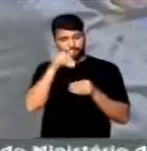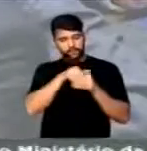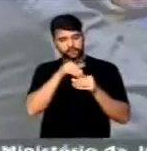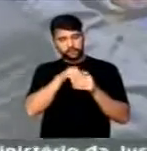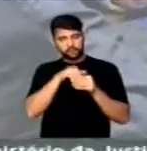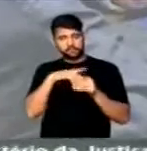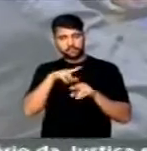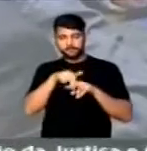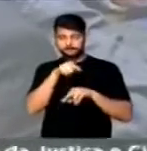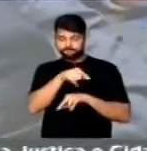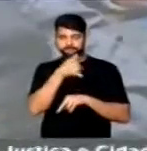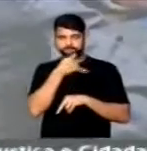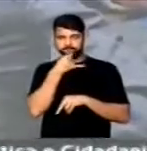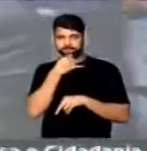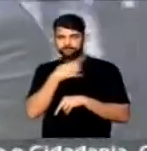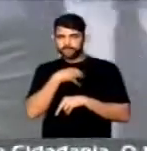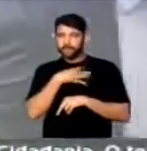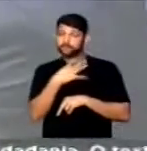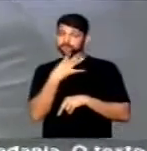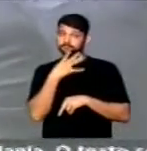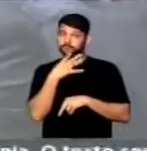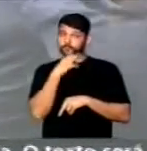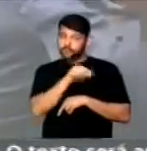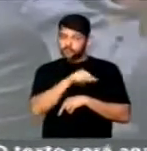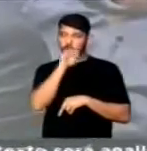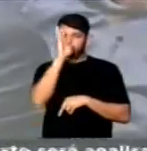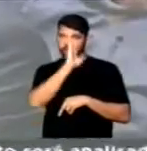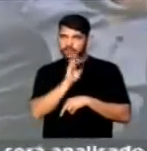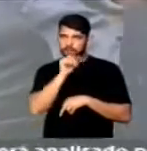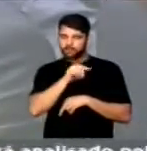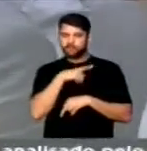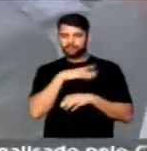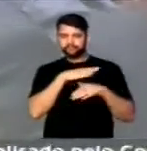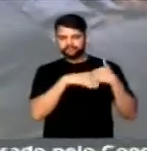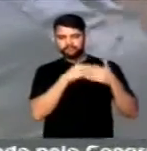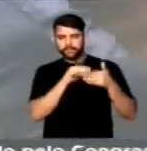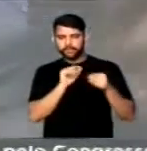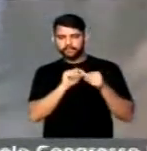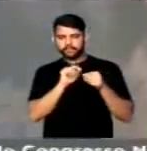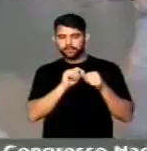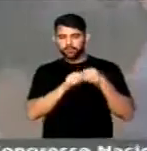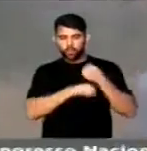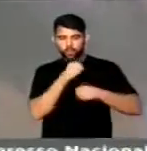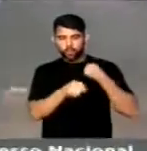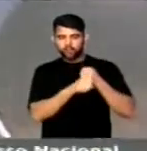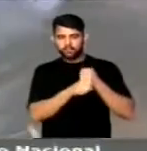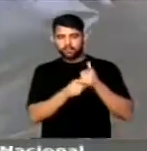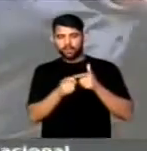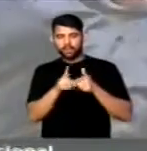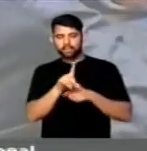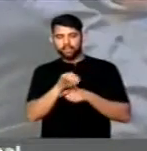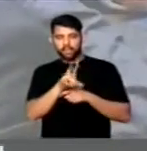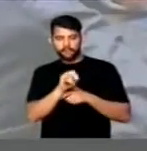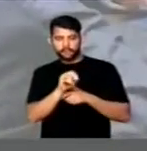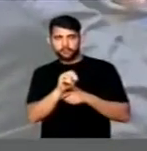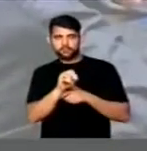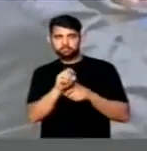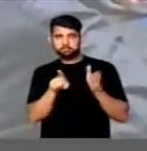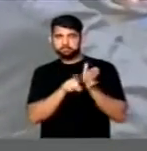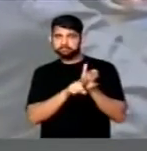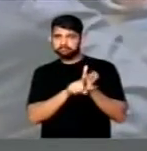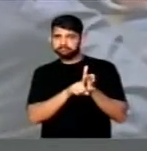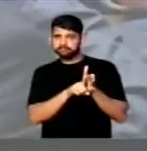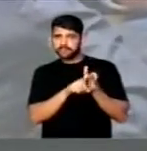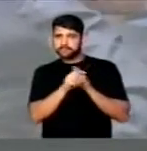votamos isso com tristeza. Reconhecer que o Brasil caminha para fechar o ano com um déficit fiscal primário